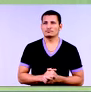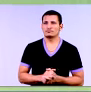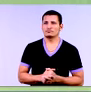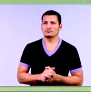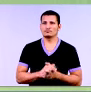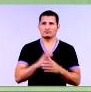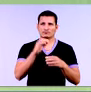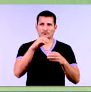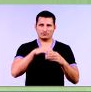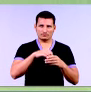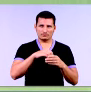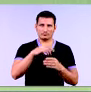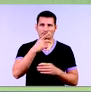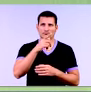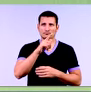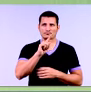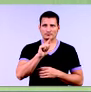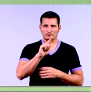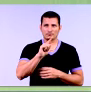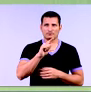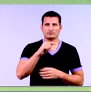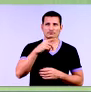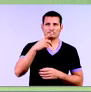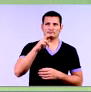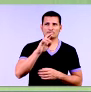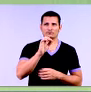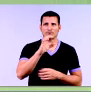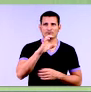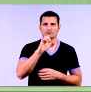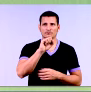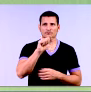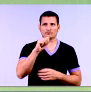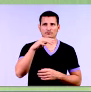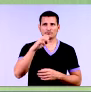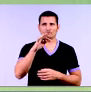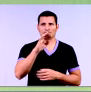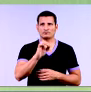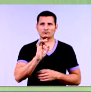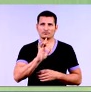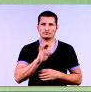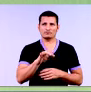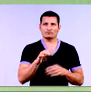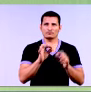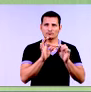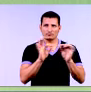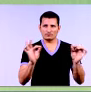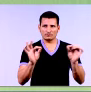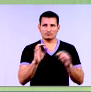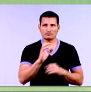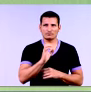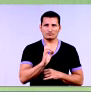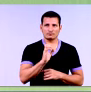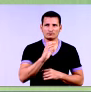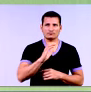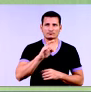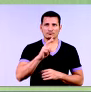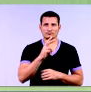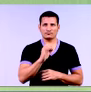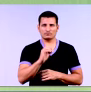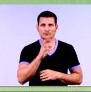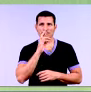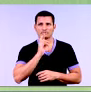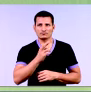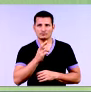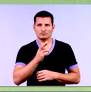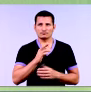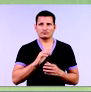Dentro da página de processamento, eu simplesmente estou dando um eco no resultado, fazendo o que nós conversamos agora há pouco,